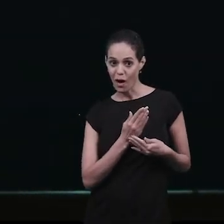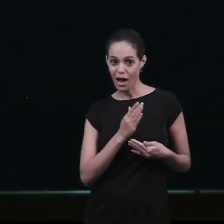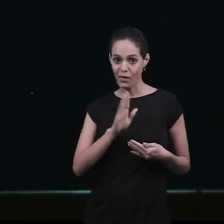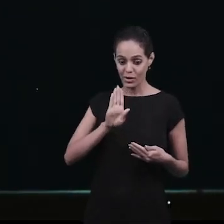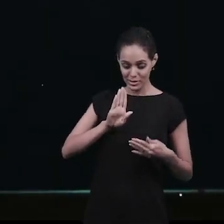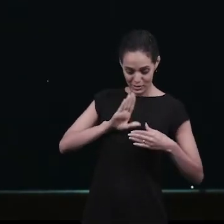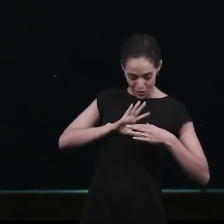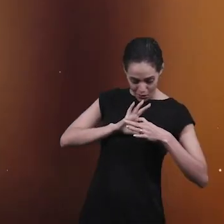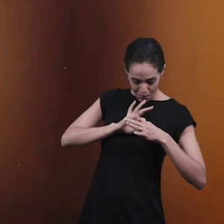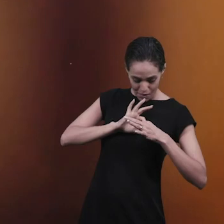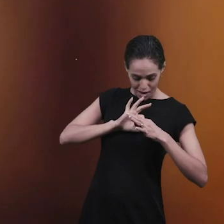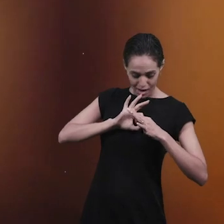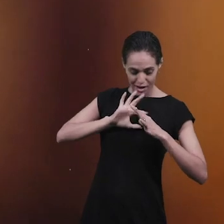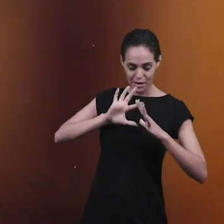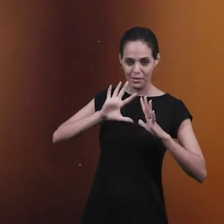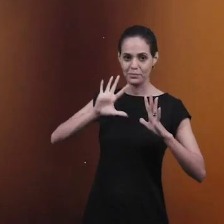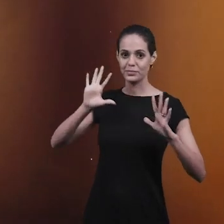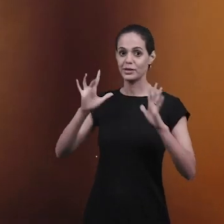Se abrires,